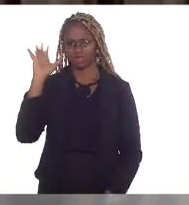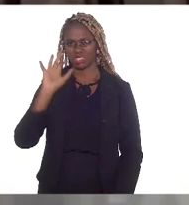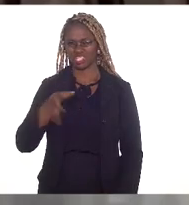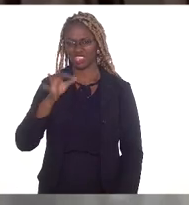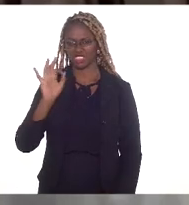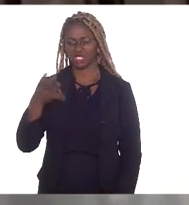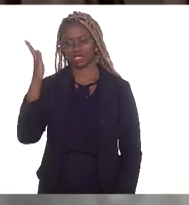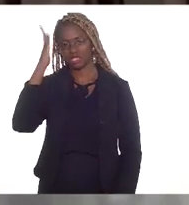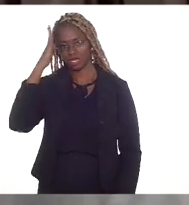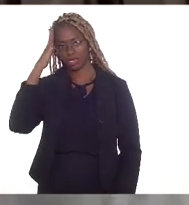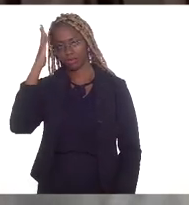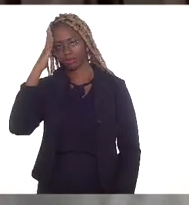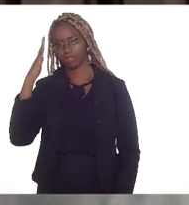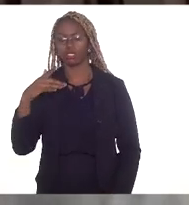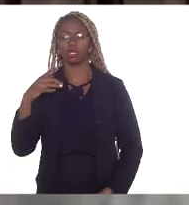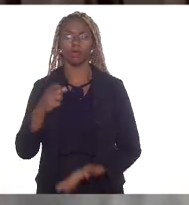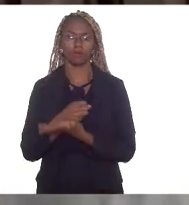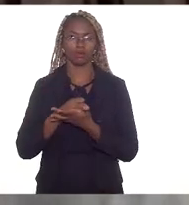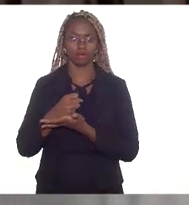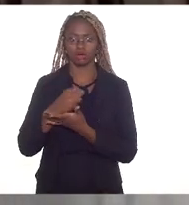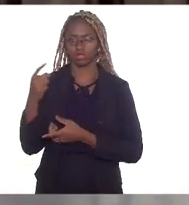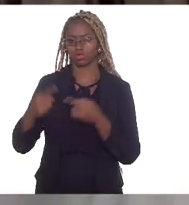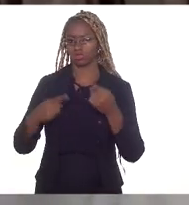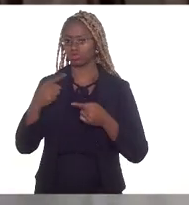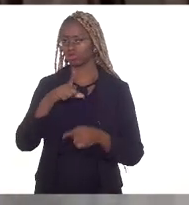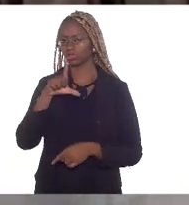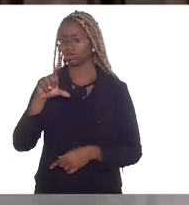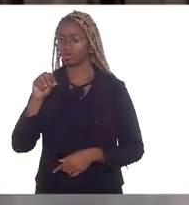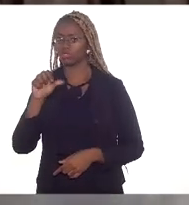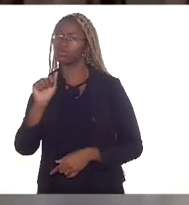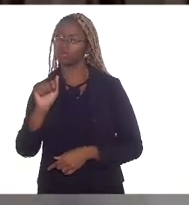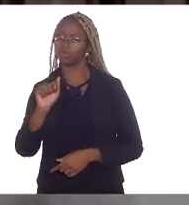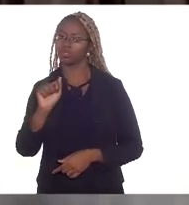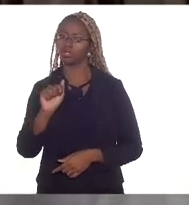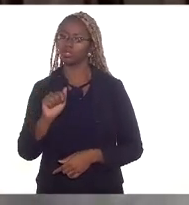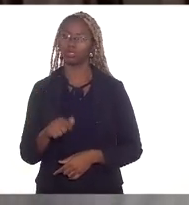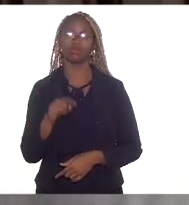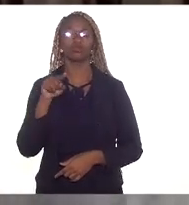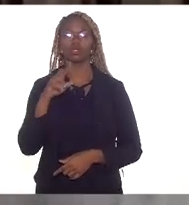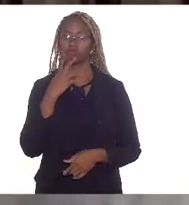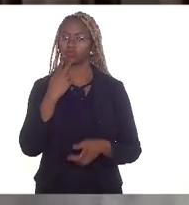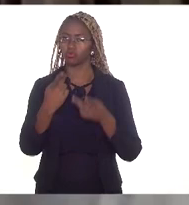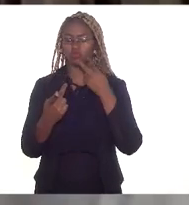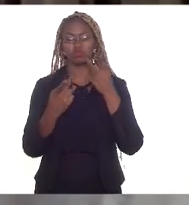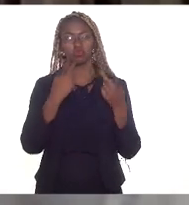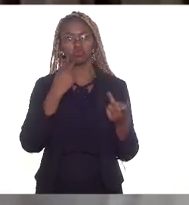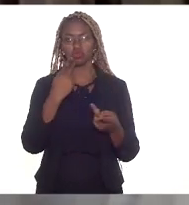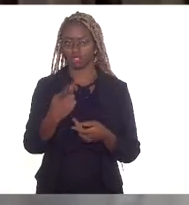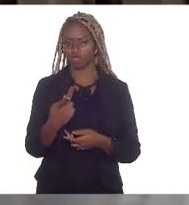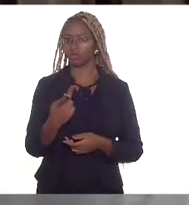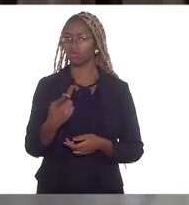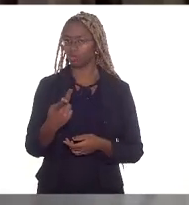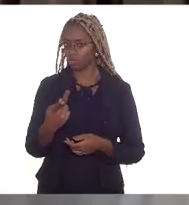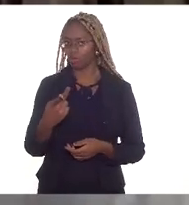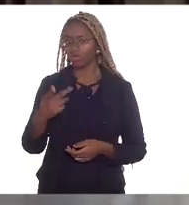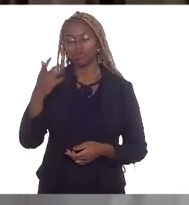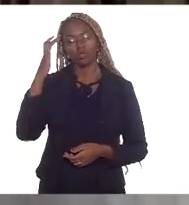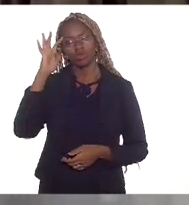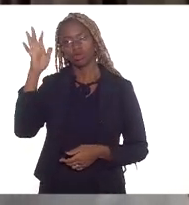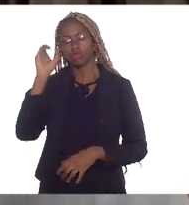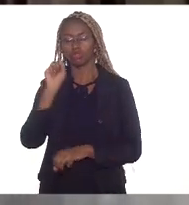base para a discussão da nossa LOA. O que o senhor comentou sobre a sua